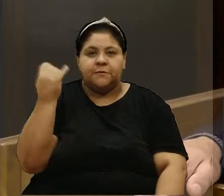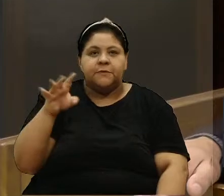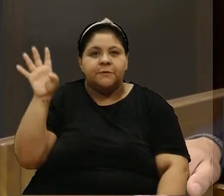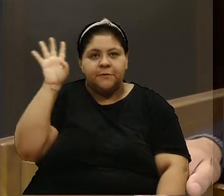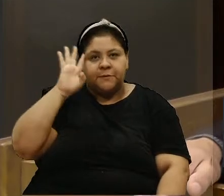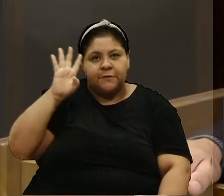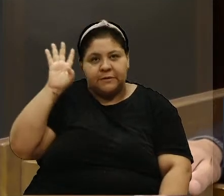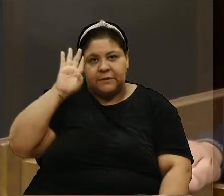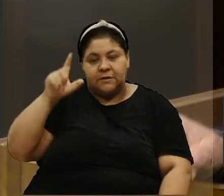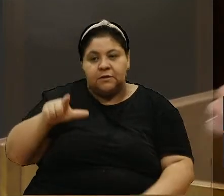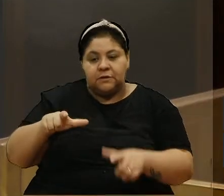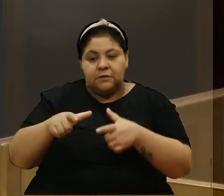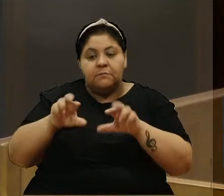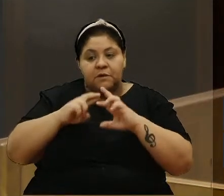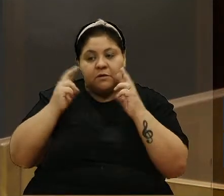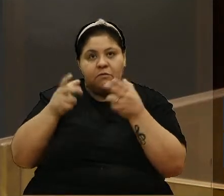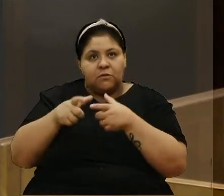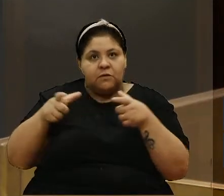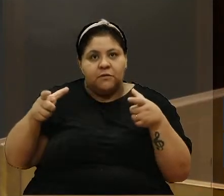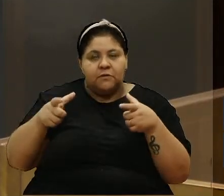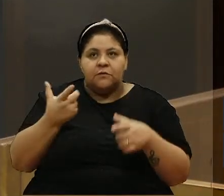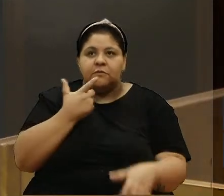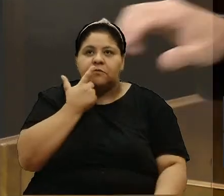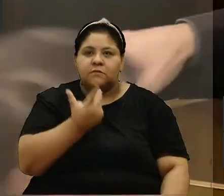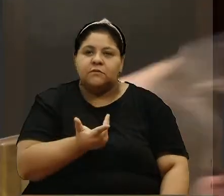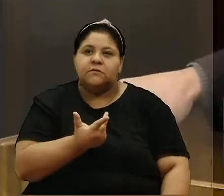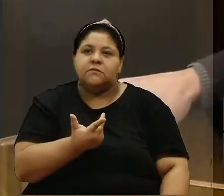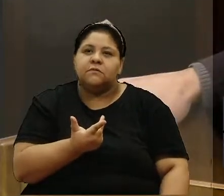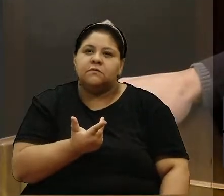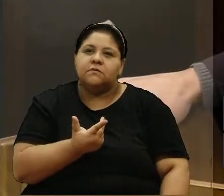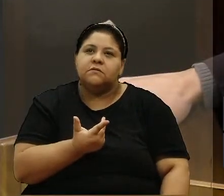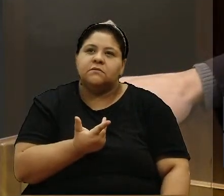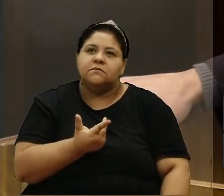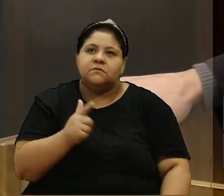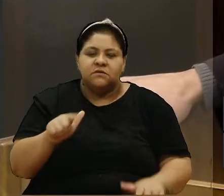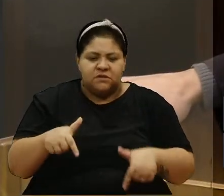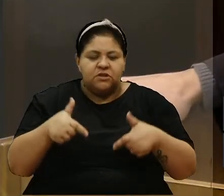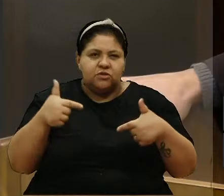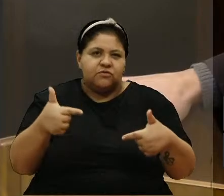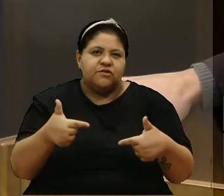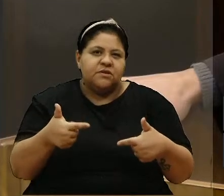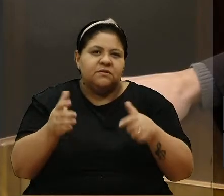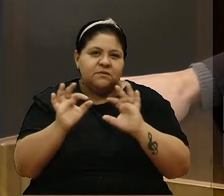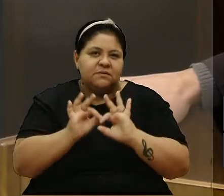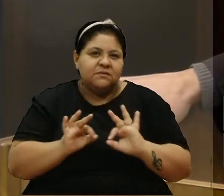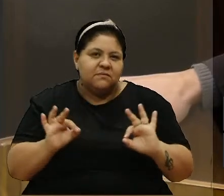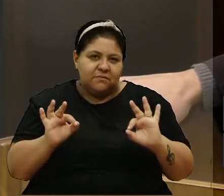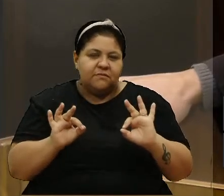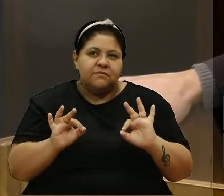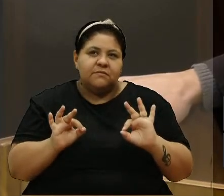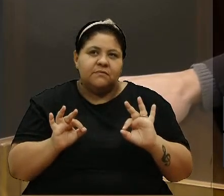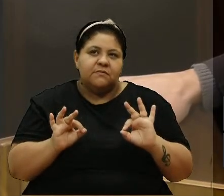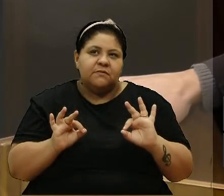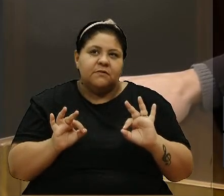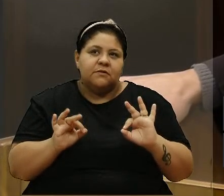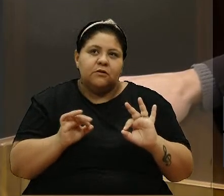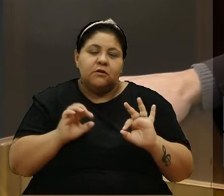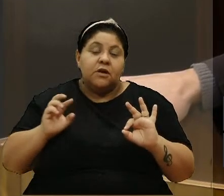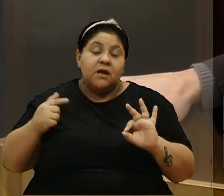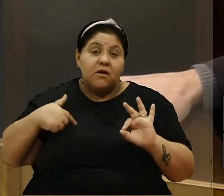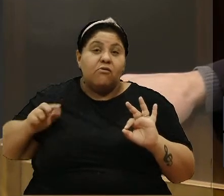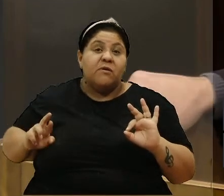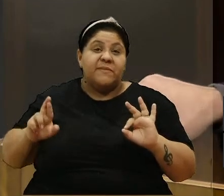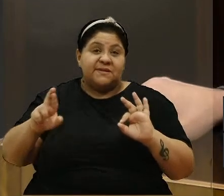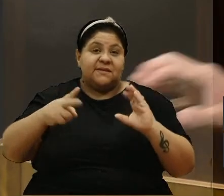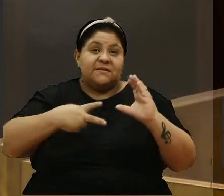no meu grande expediente, falar de uma atitude nobre, do qual pude representar a Câmara de